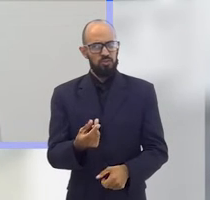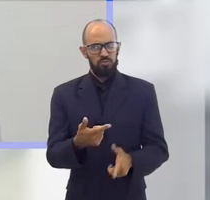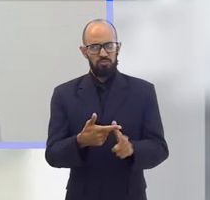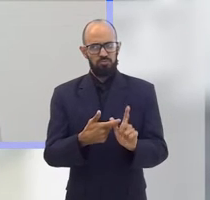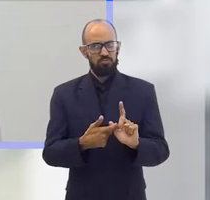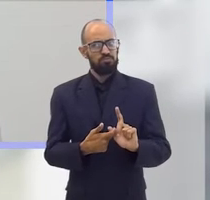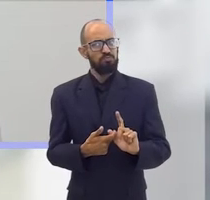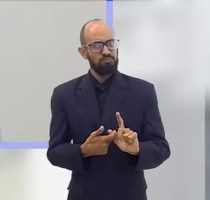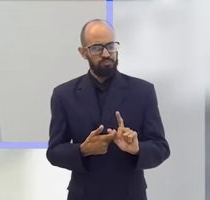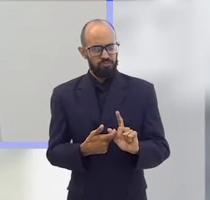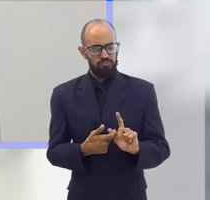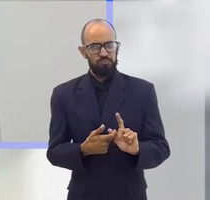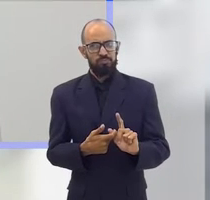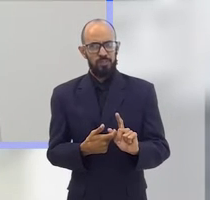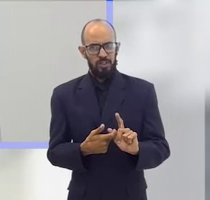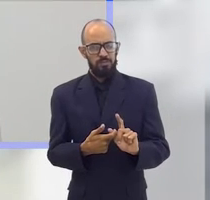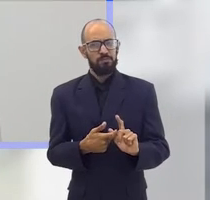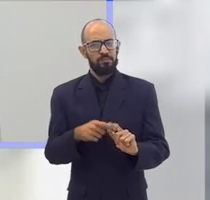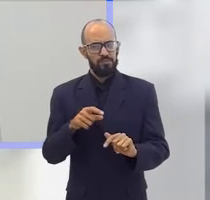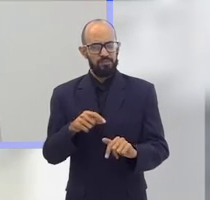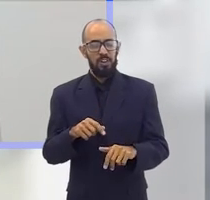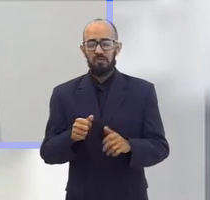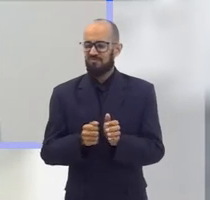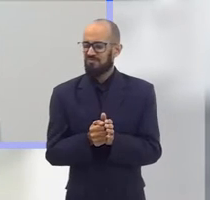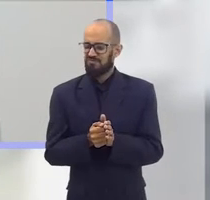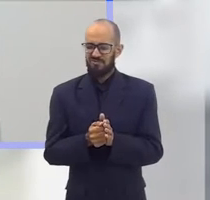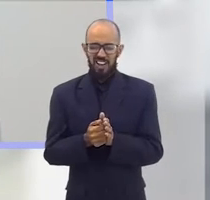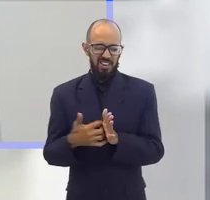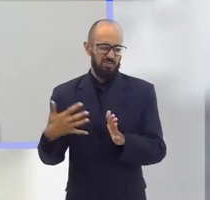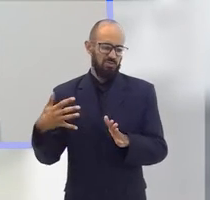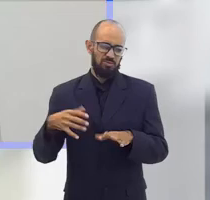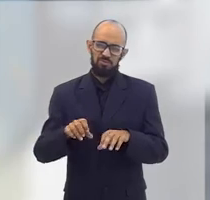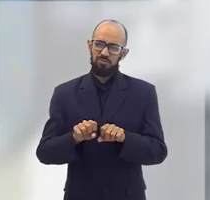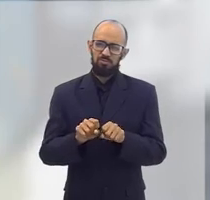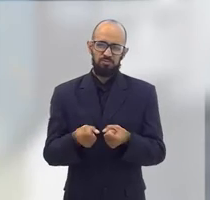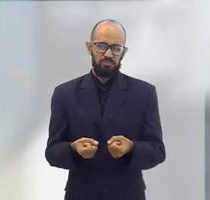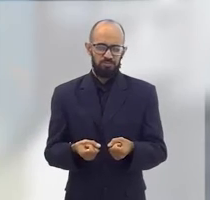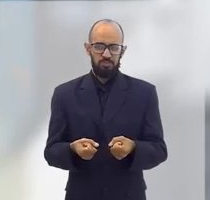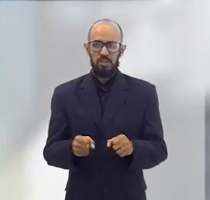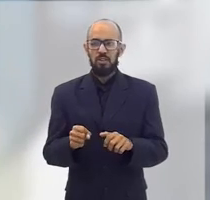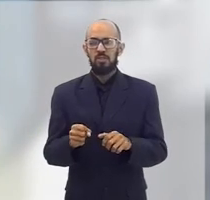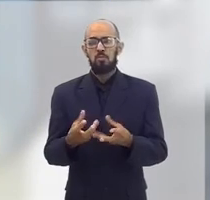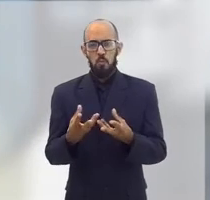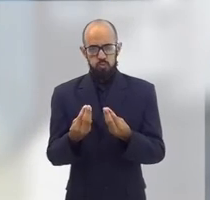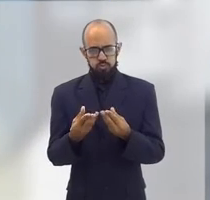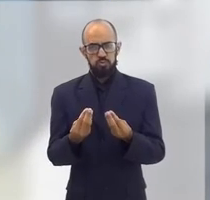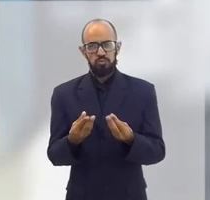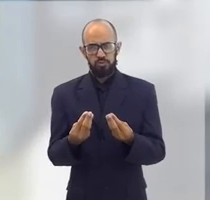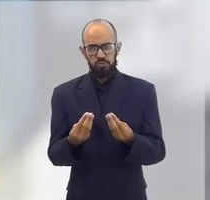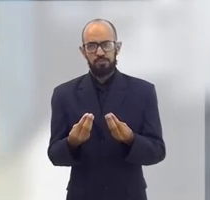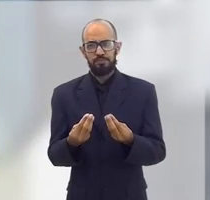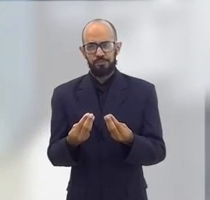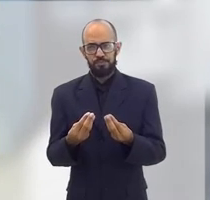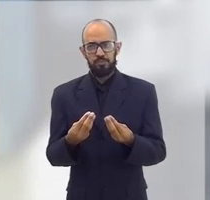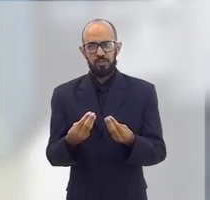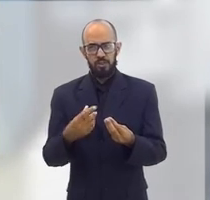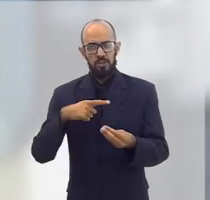se refere ao momento atual, então, só esse pequeno histórico: muitos sucumbiram ao longo do caminho, e aí muitos mesmo, a